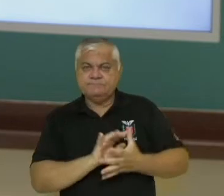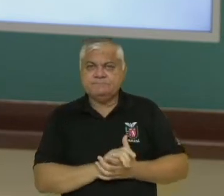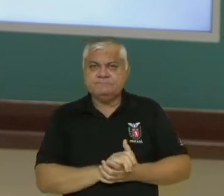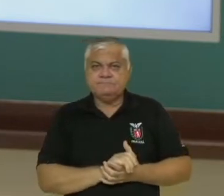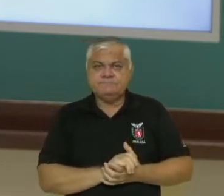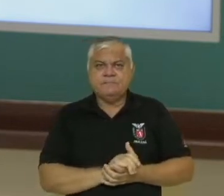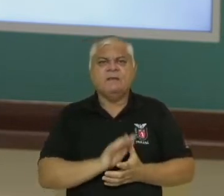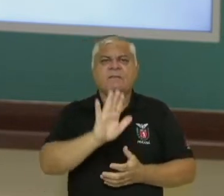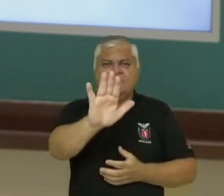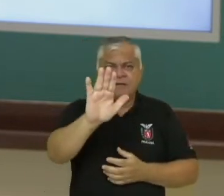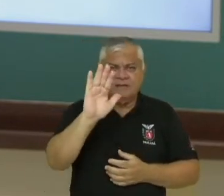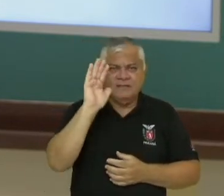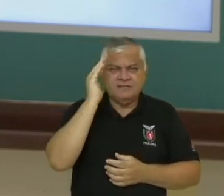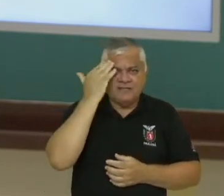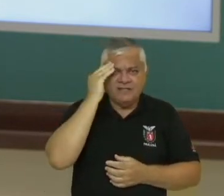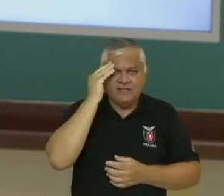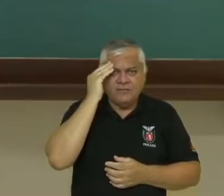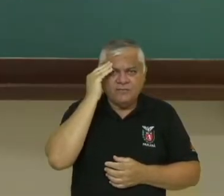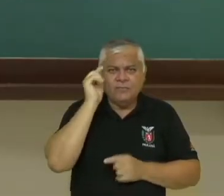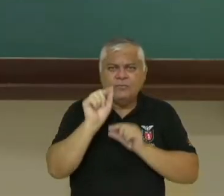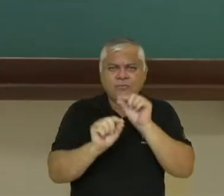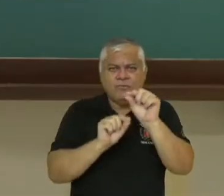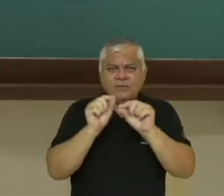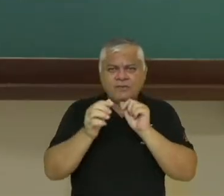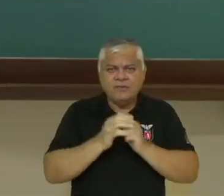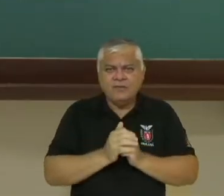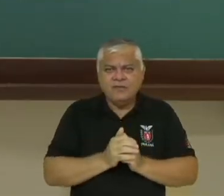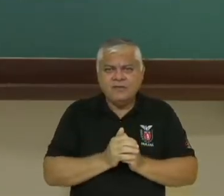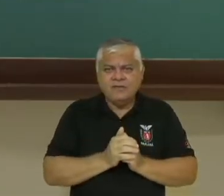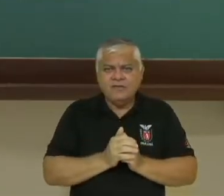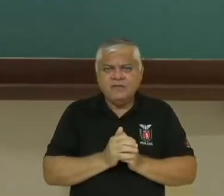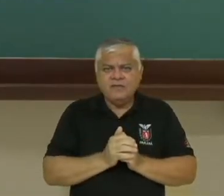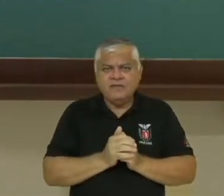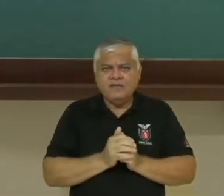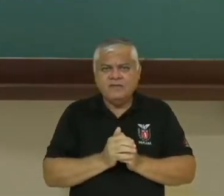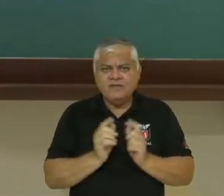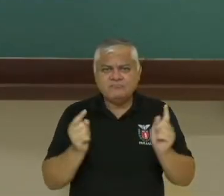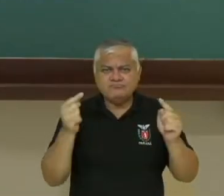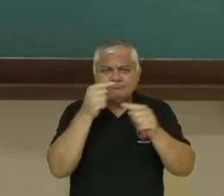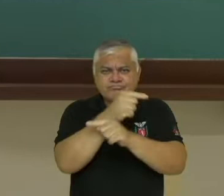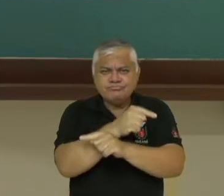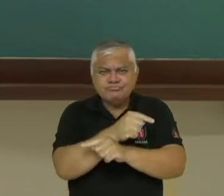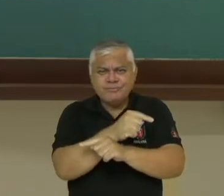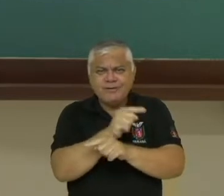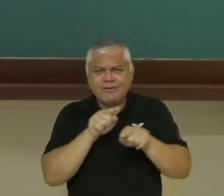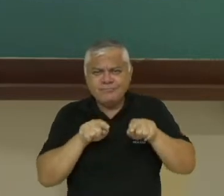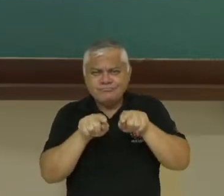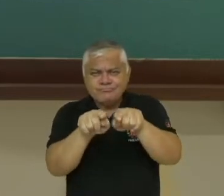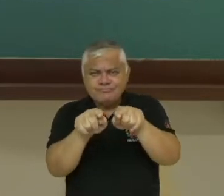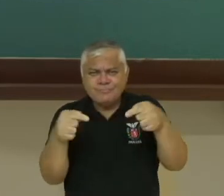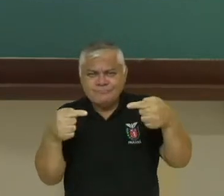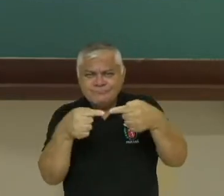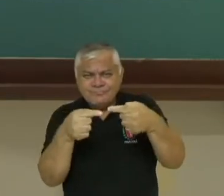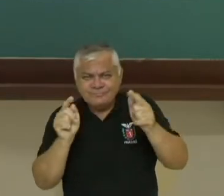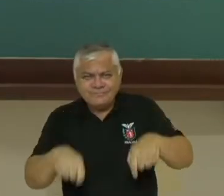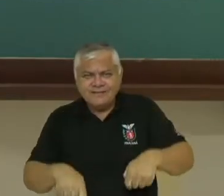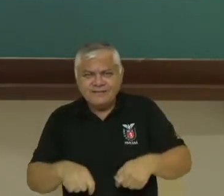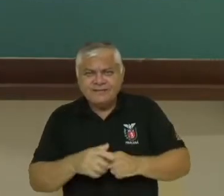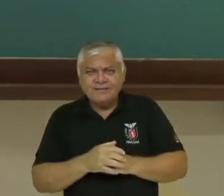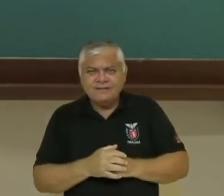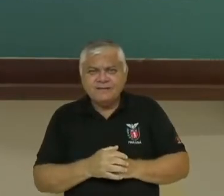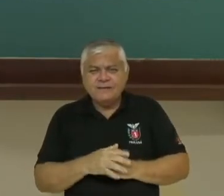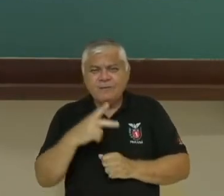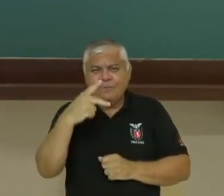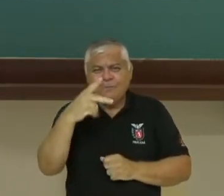coisinha, vocês entenderam aqui o que quer dizer inversamente proporcional e diretamente proporcional? É muito simples. Se